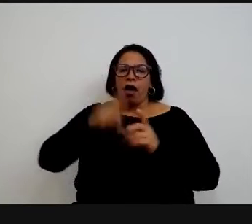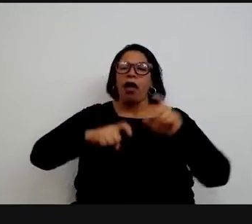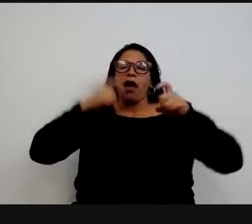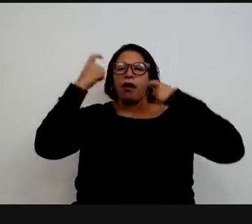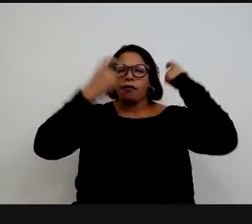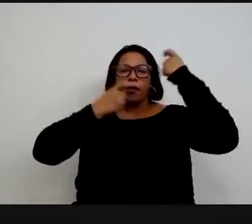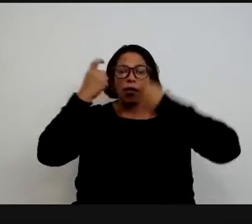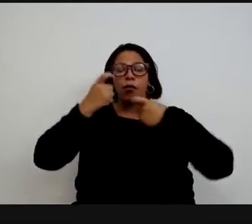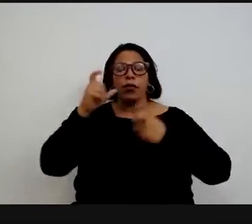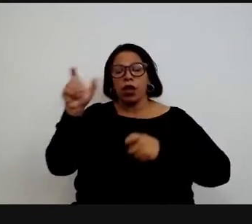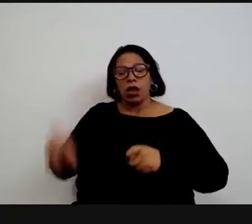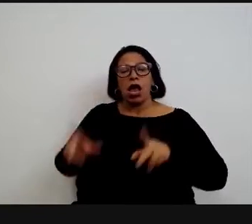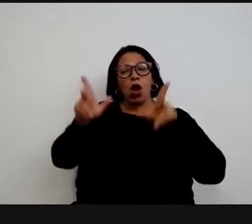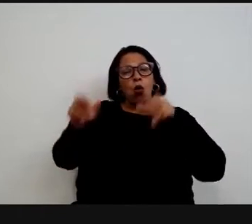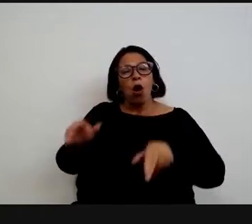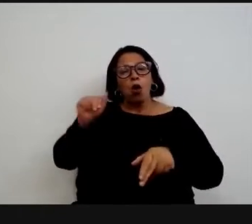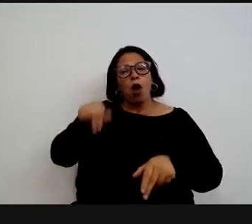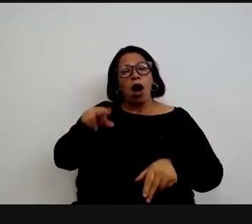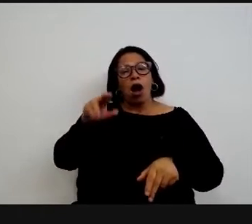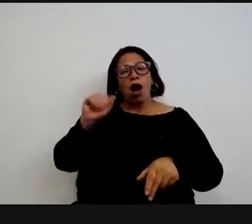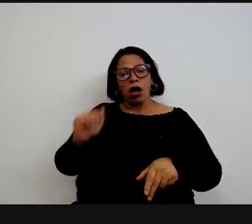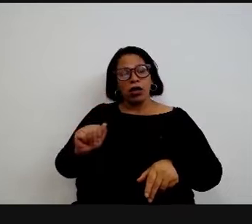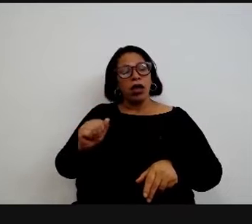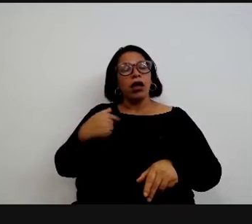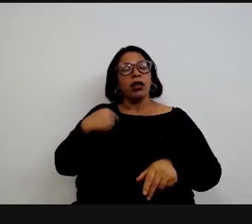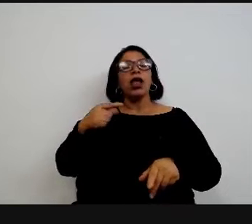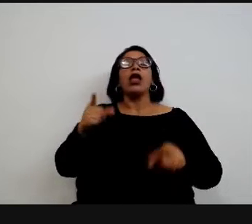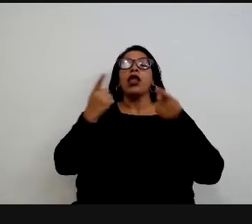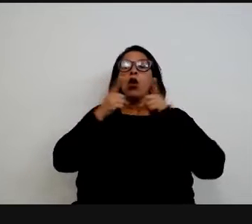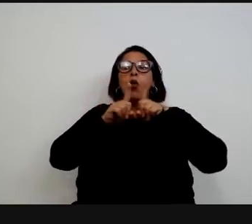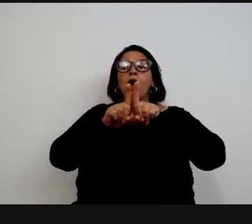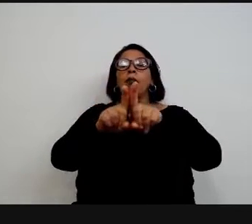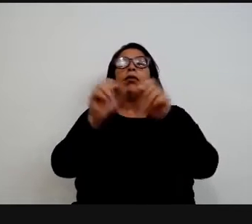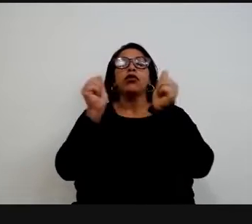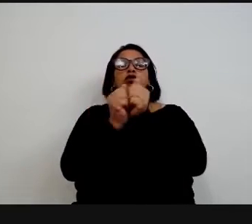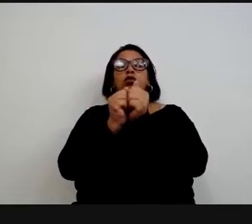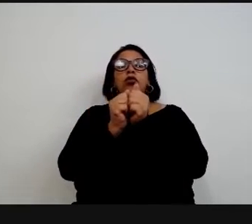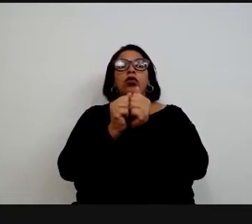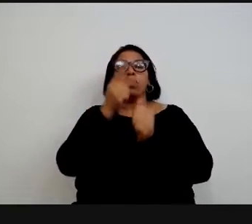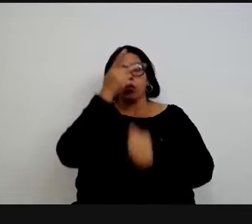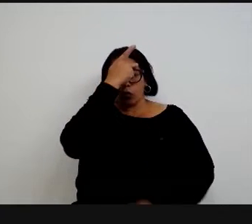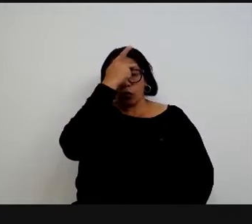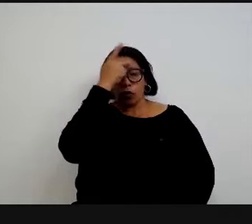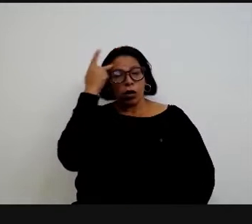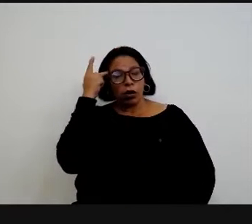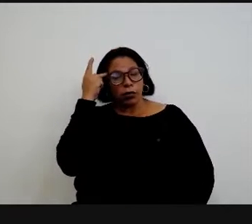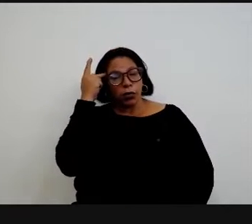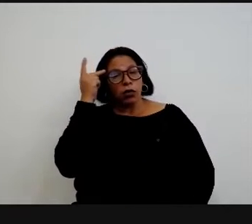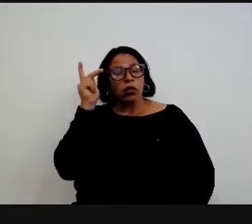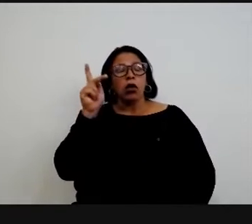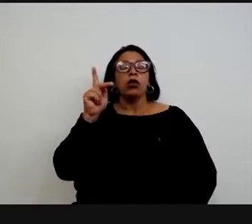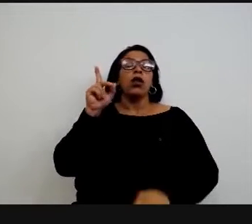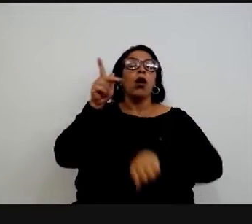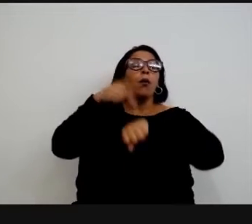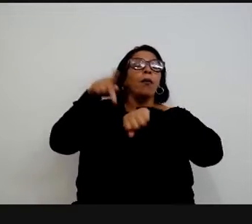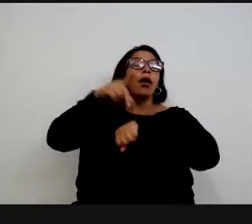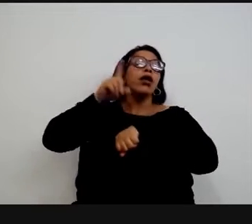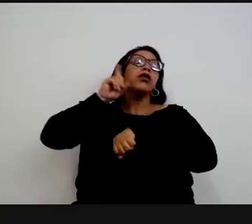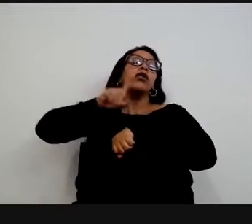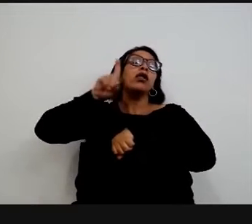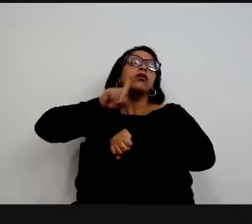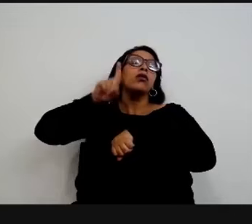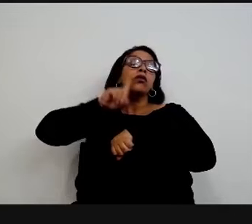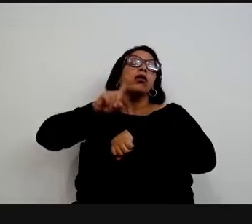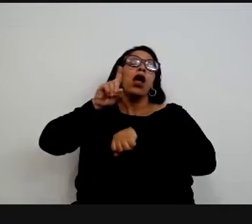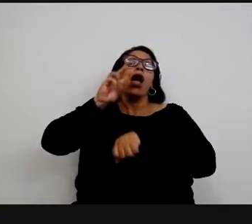essa preocupação que a Ana tem, que a gente tem também, vocês sabem, a gente tem uma parceria com o pessoal do Teaching Public Service in the Digital Age, que é um